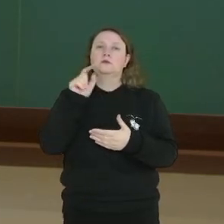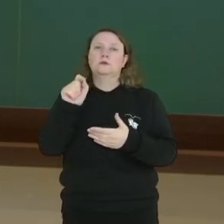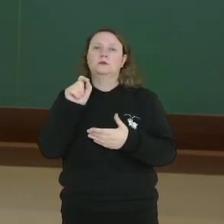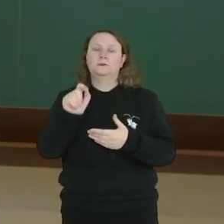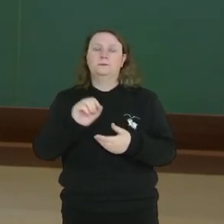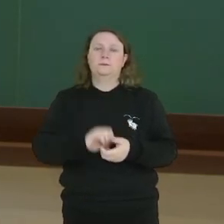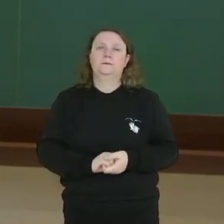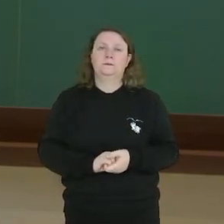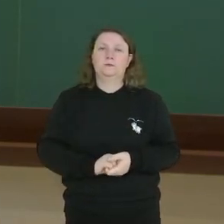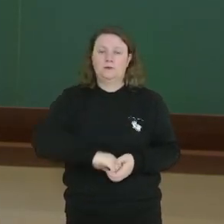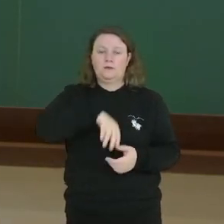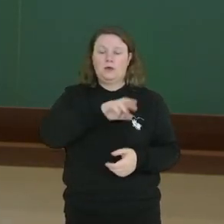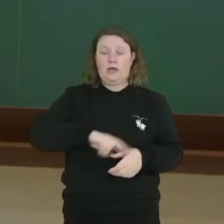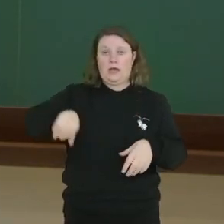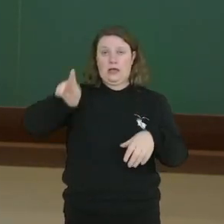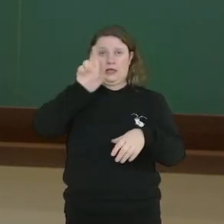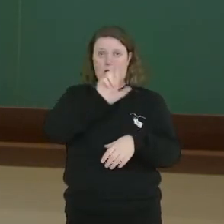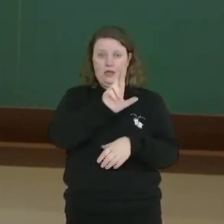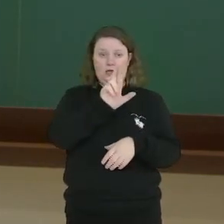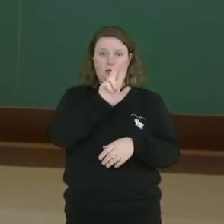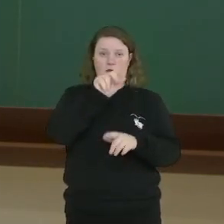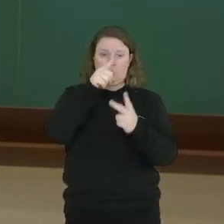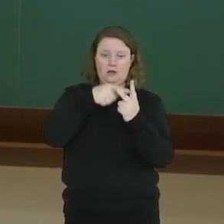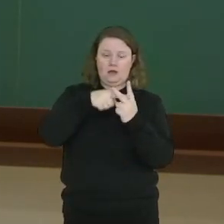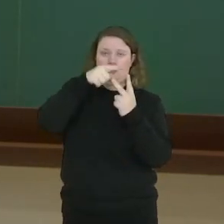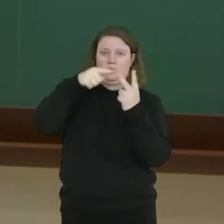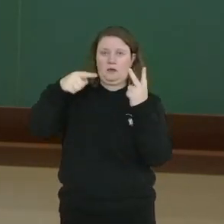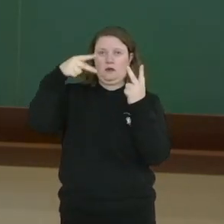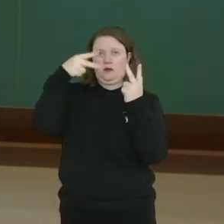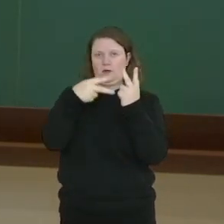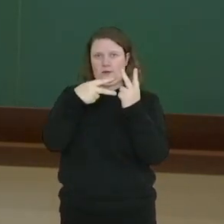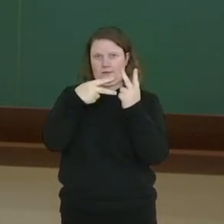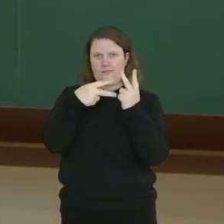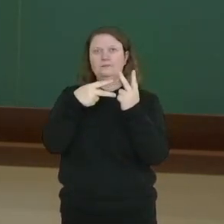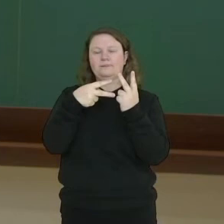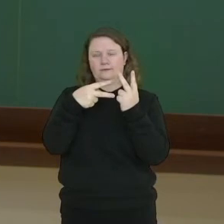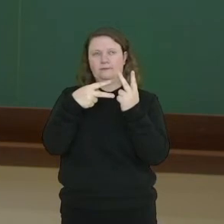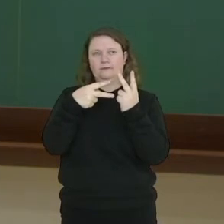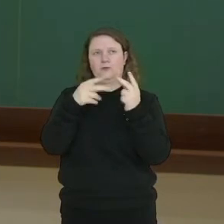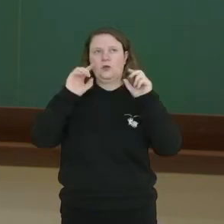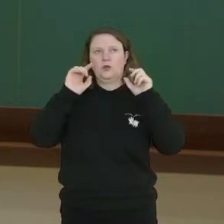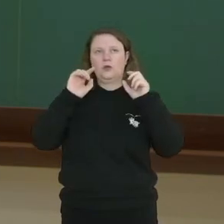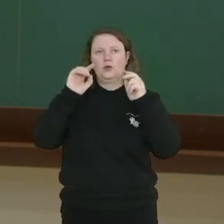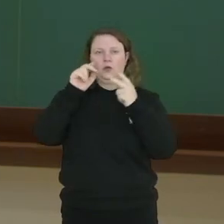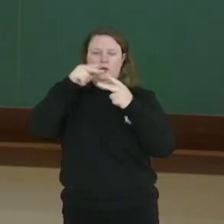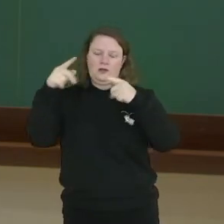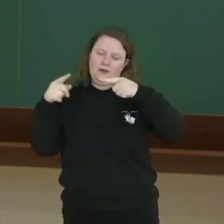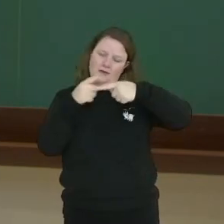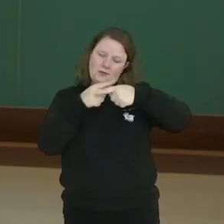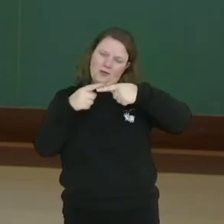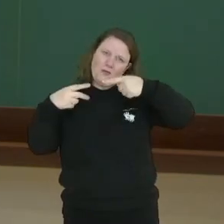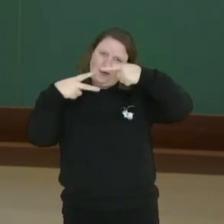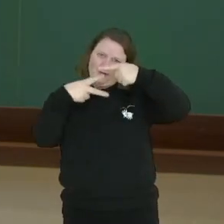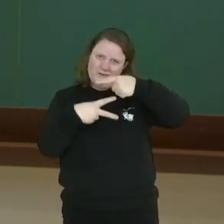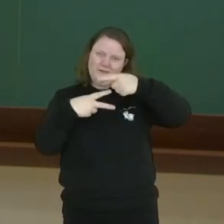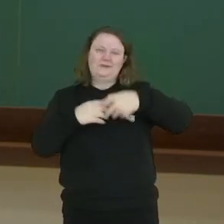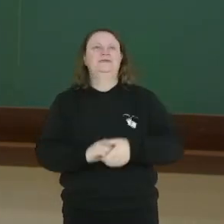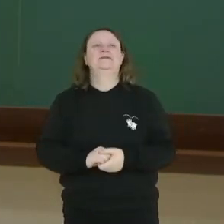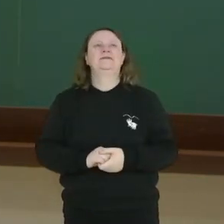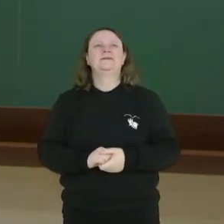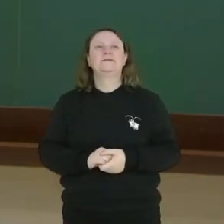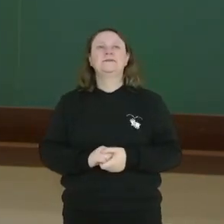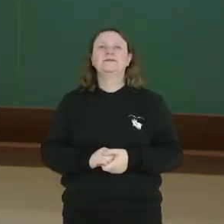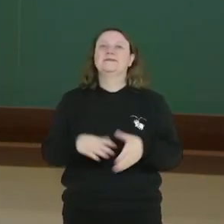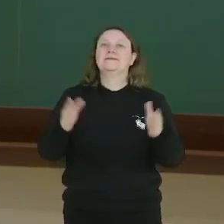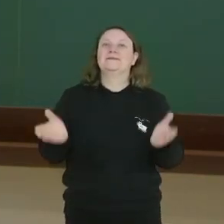era R raiz de 2, o apótema vai ser R raiz de 2 sobre 2, tá bom? Então,